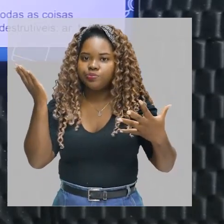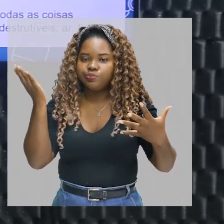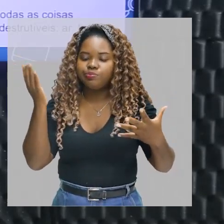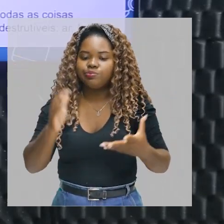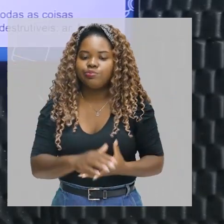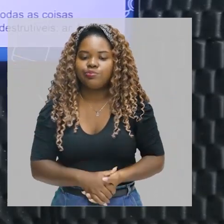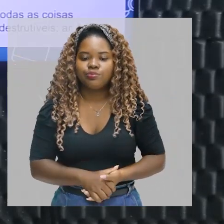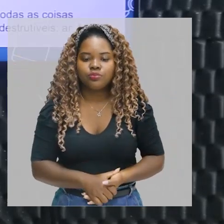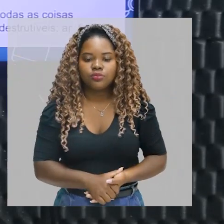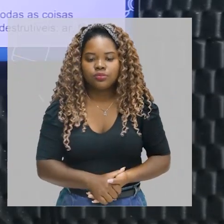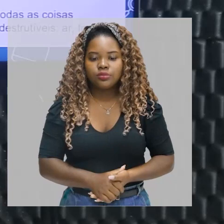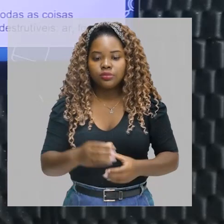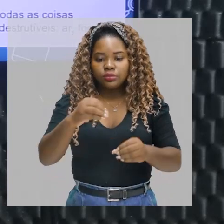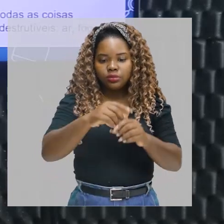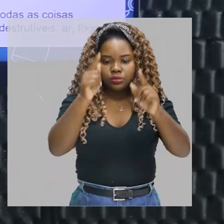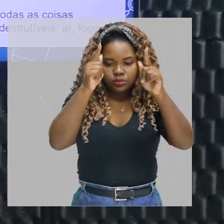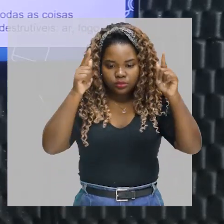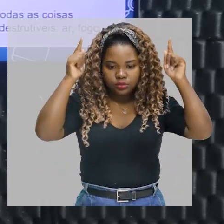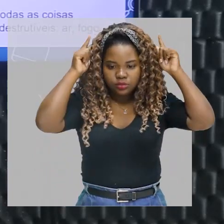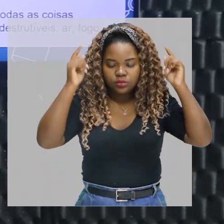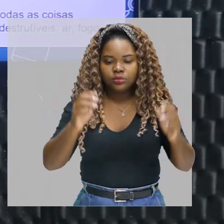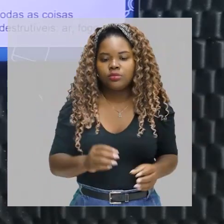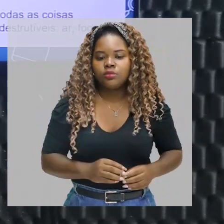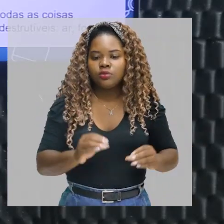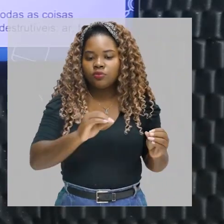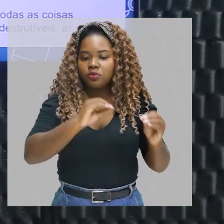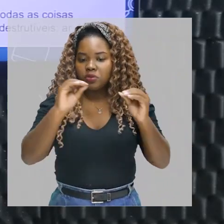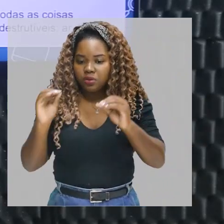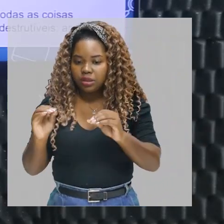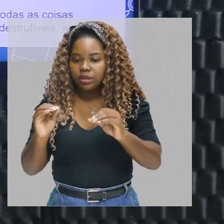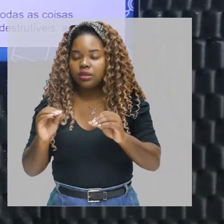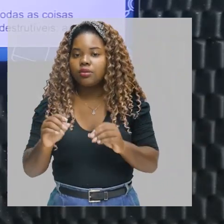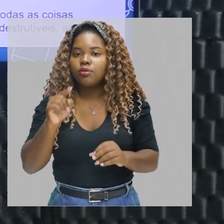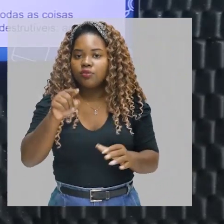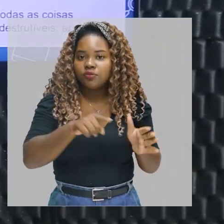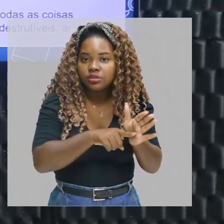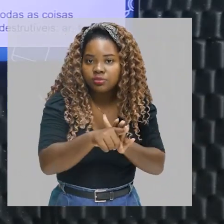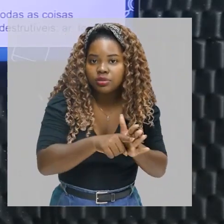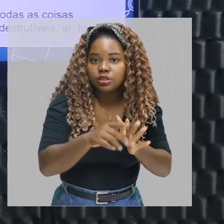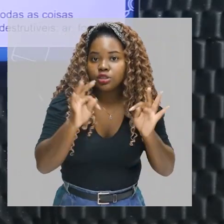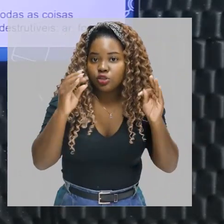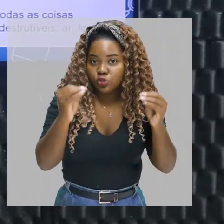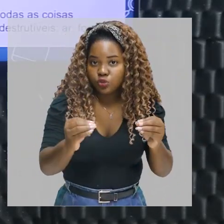dentro da Grécia. Eu vou deixar que vocês pesquisem restante, porque